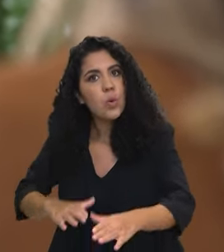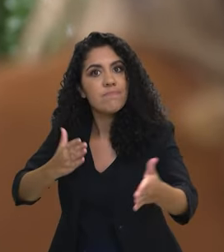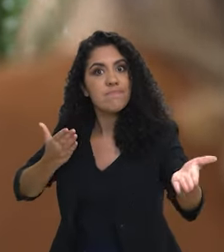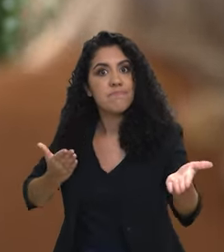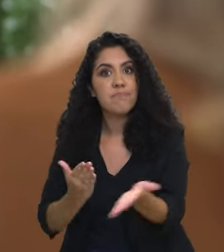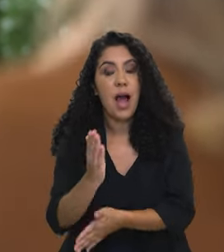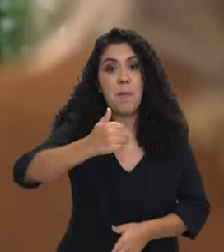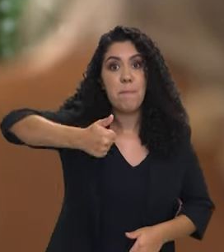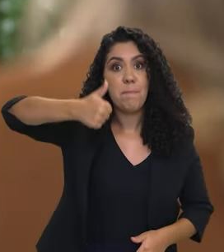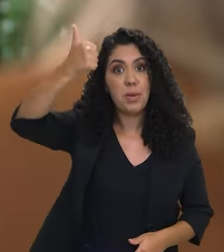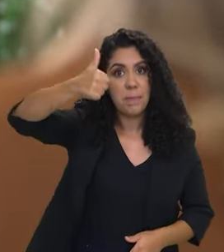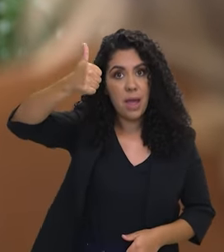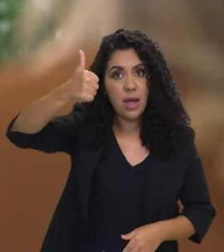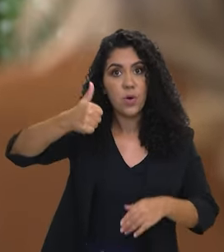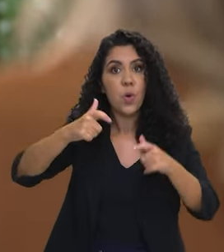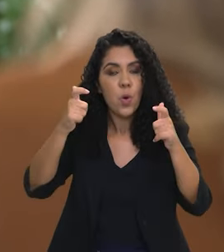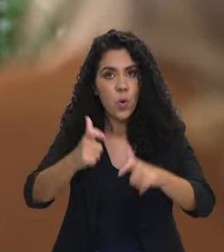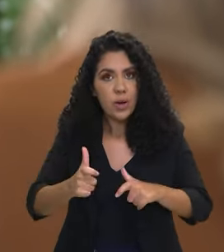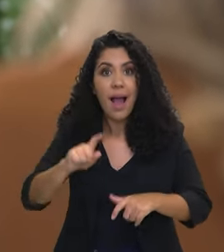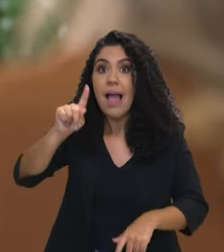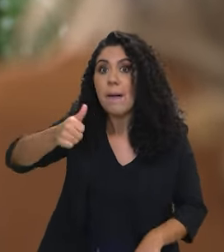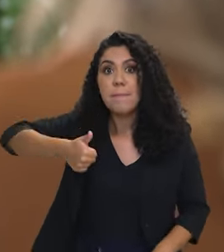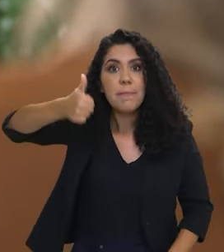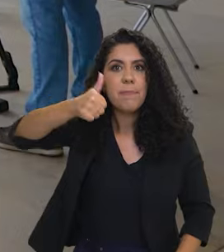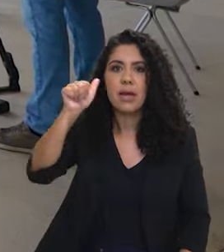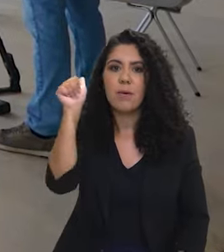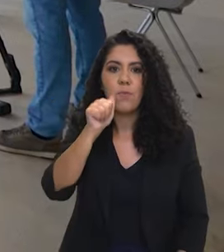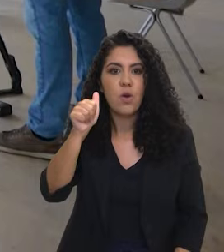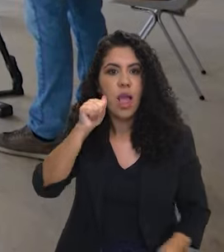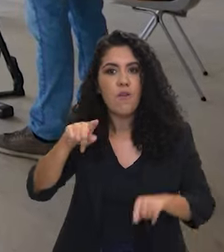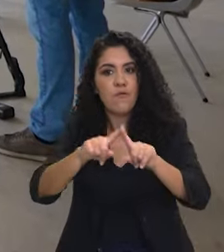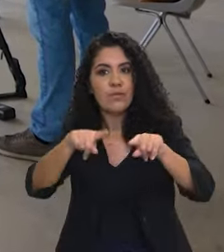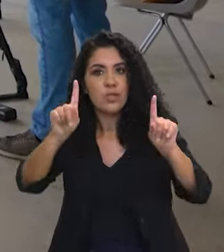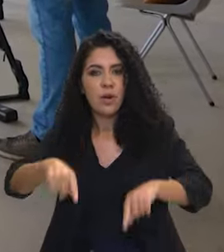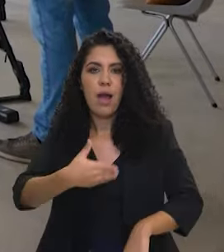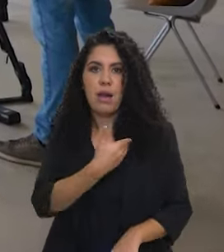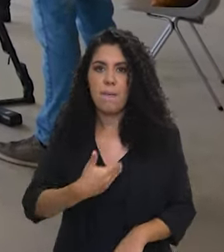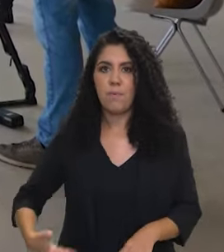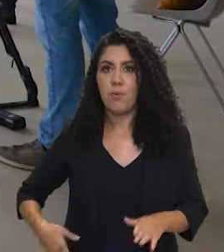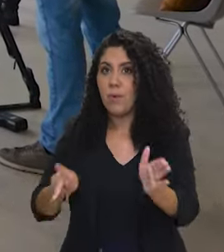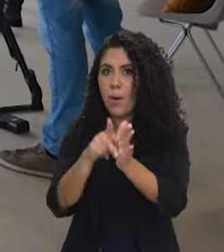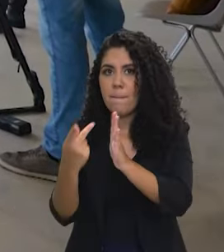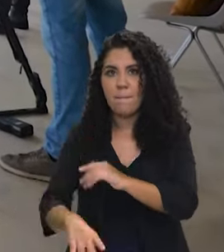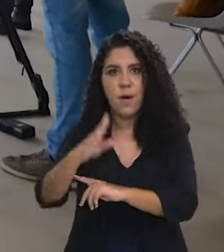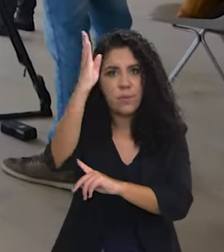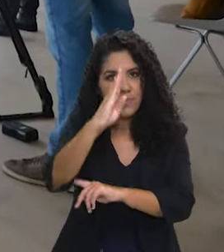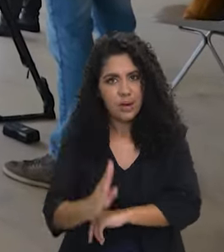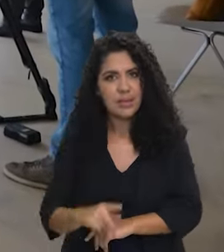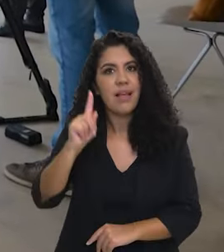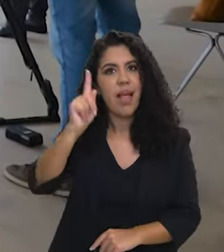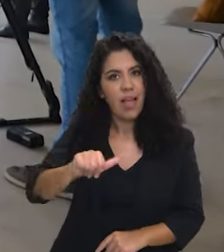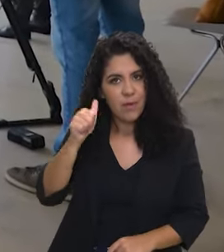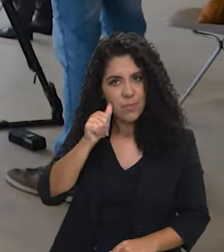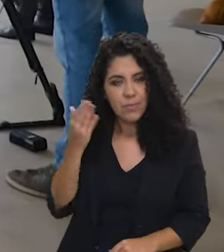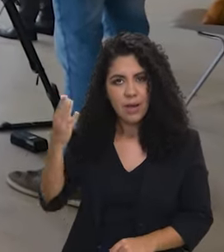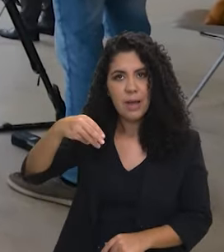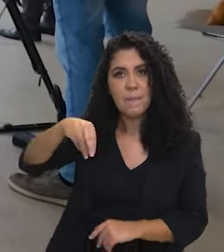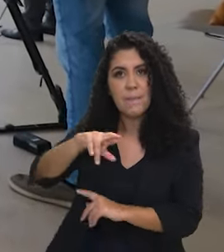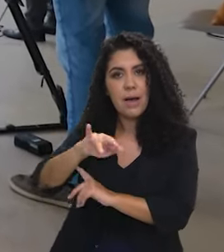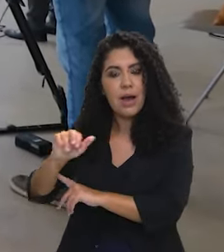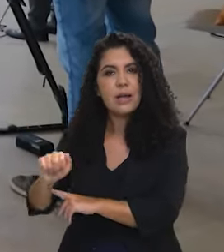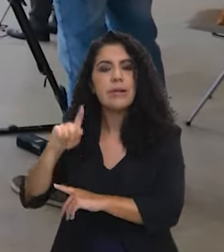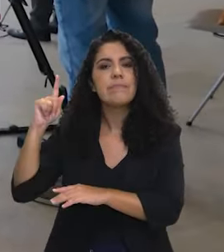passa em primeiro lugar. É a primeira mulher funcionária pública do Brasil, a Maria José de Castro Rebelo. A carreira dela